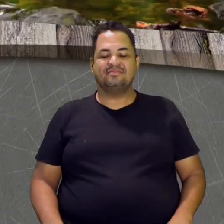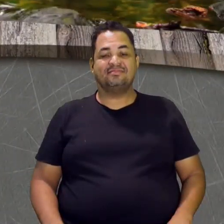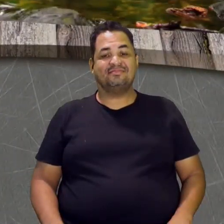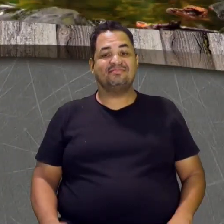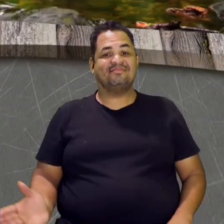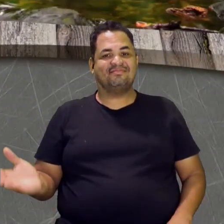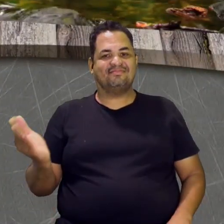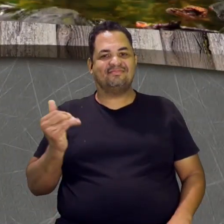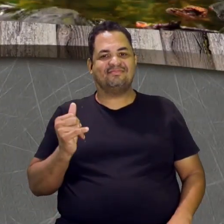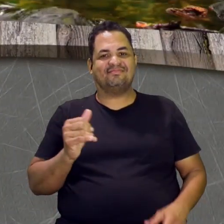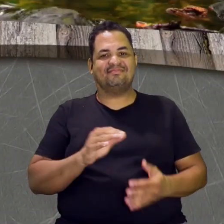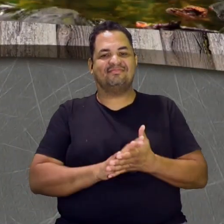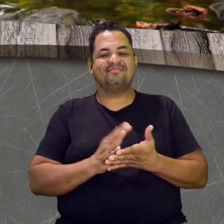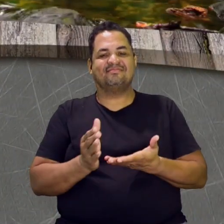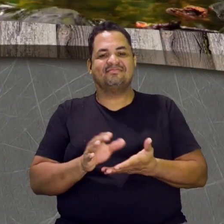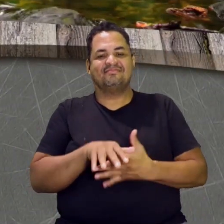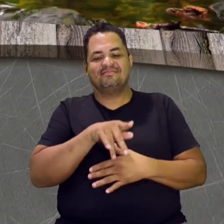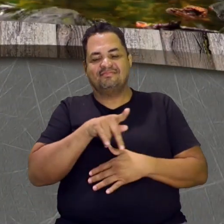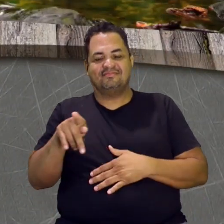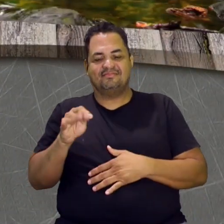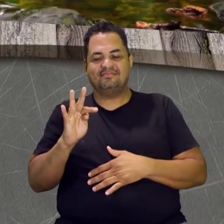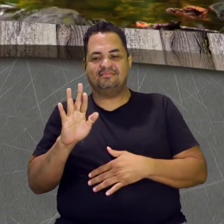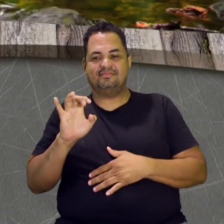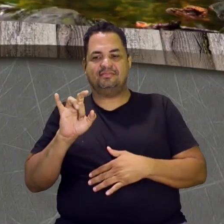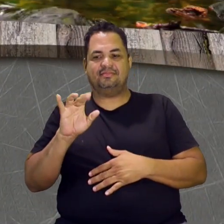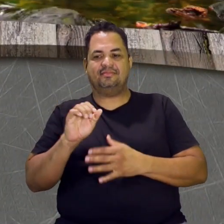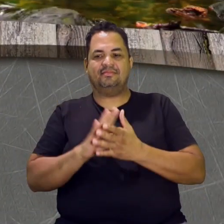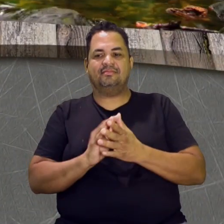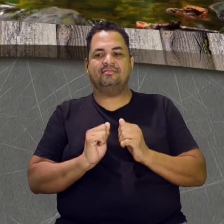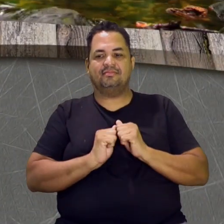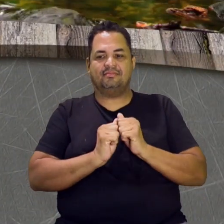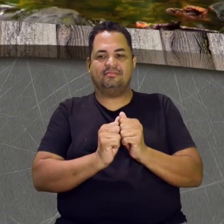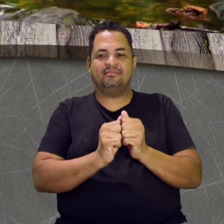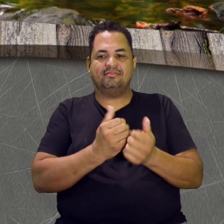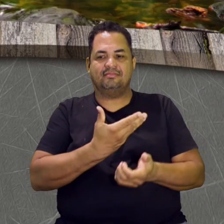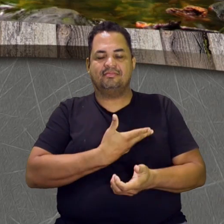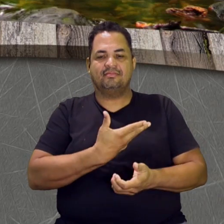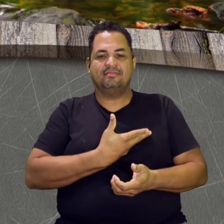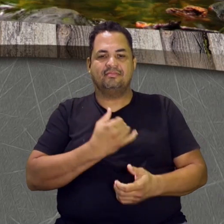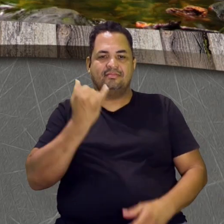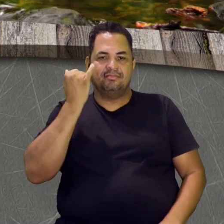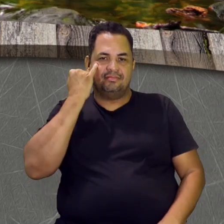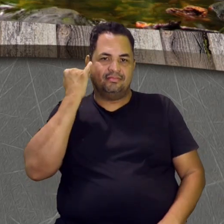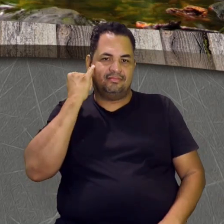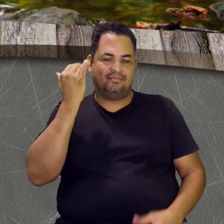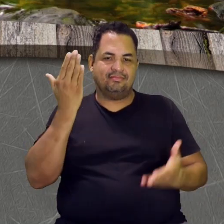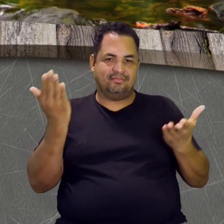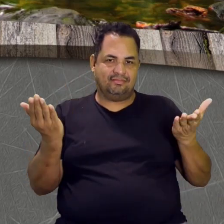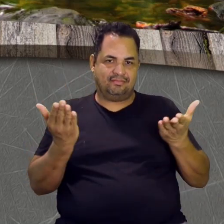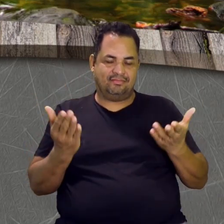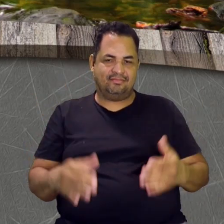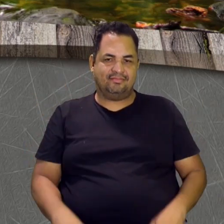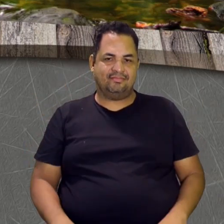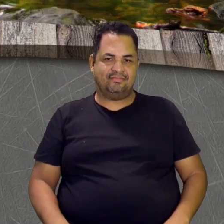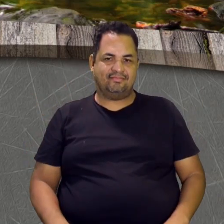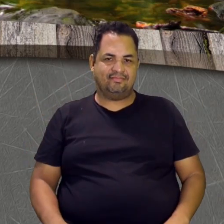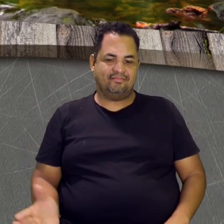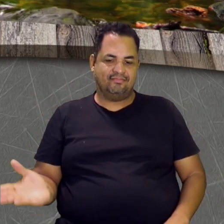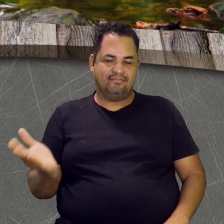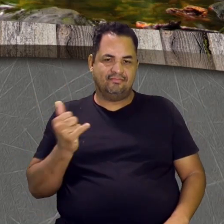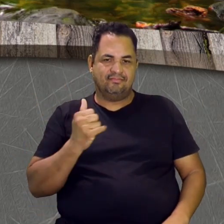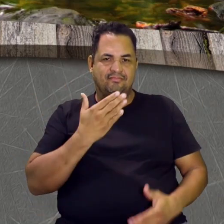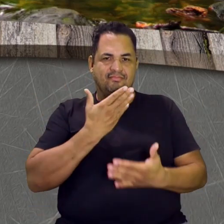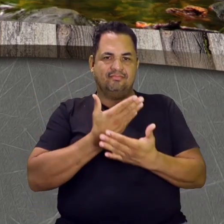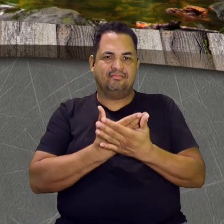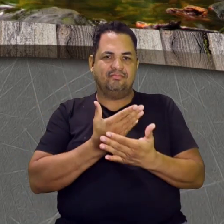Vamos lá, galera, a professora Tabita aqui com o nosso amigo Sâmio, sempre parceiro aqui, tá bom? Vamos lá, então, essa é a